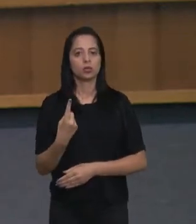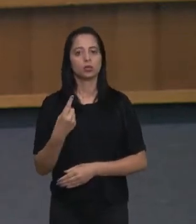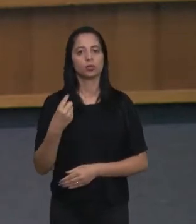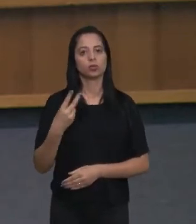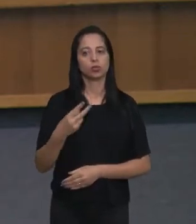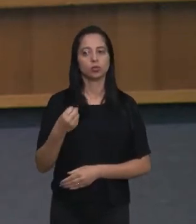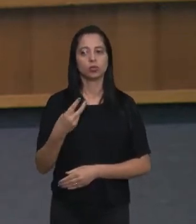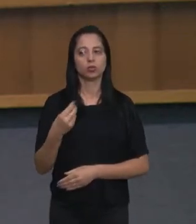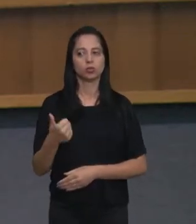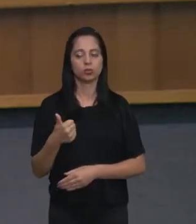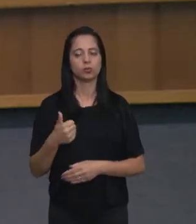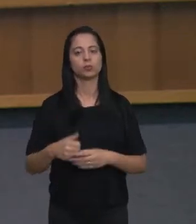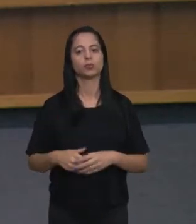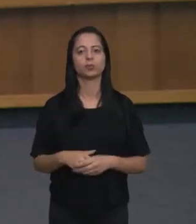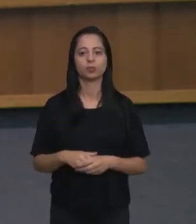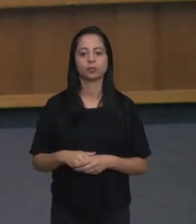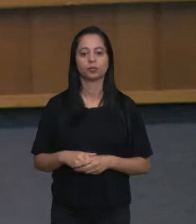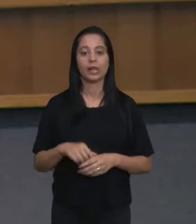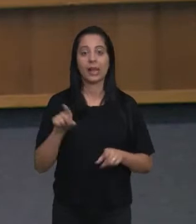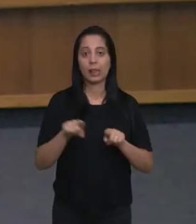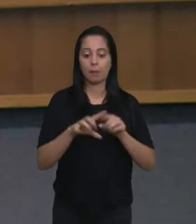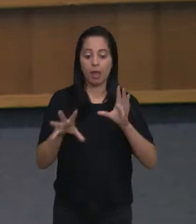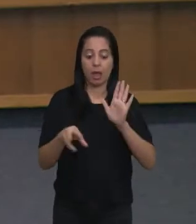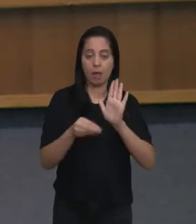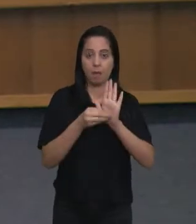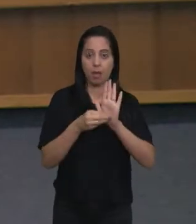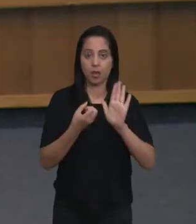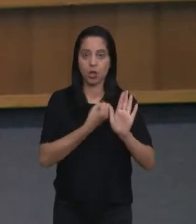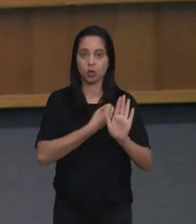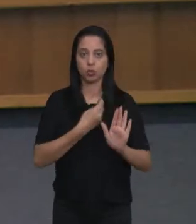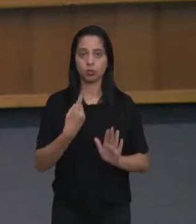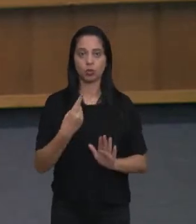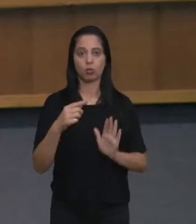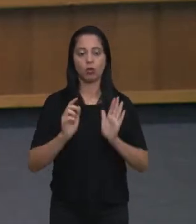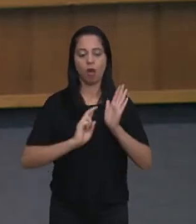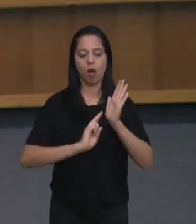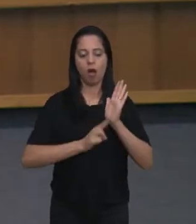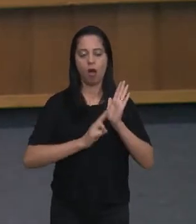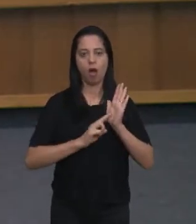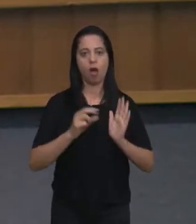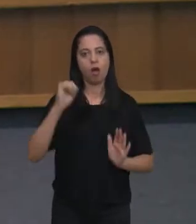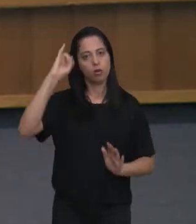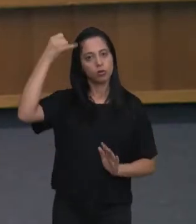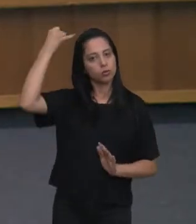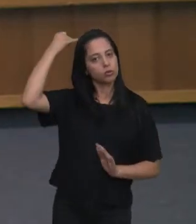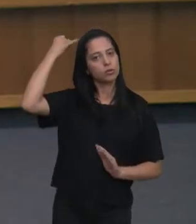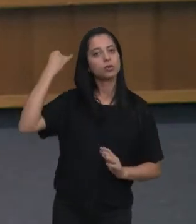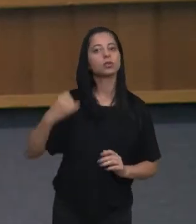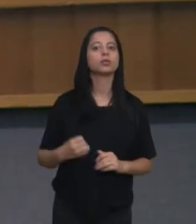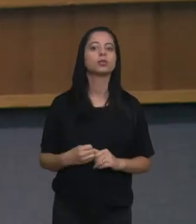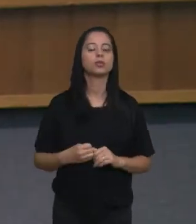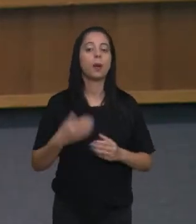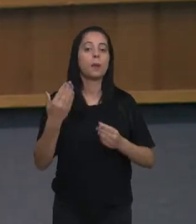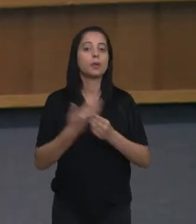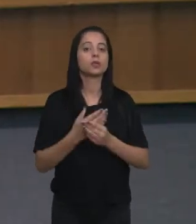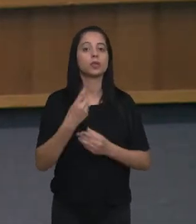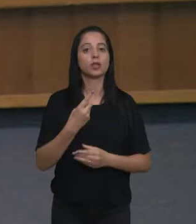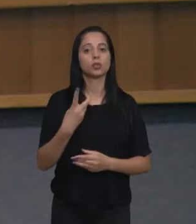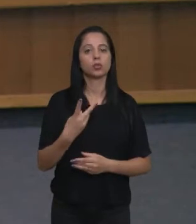11231/2021. Emenda número 1, de autoria do vereador Dr. José Cláudio, ao processo